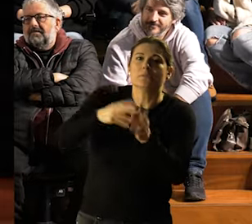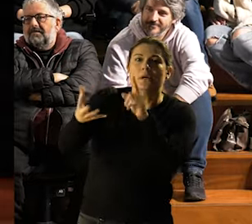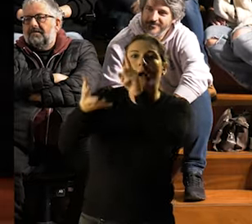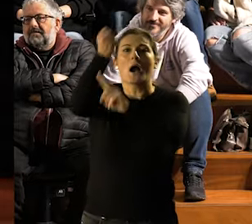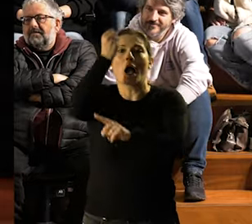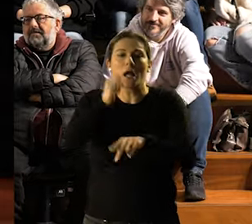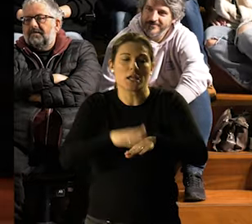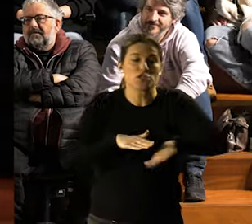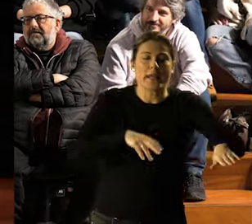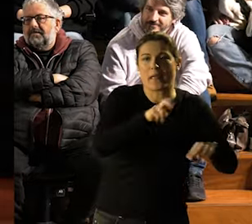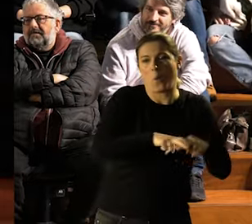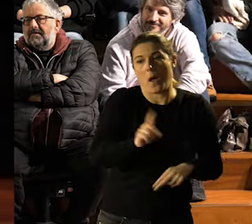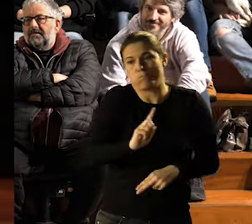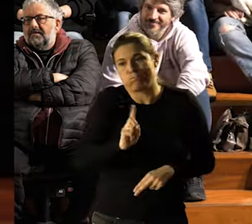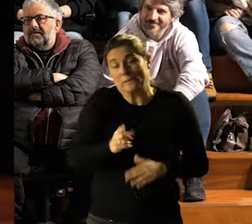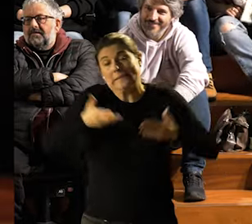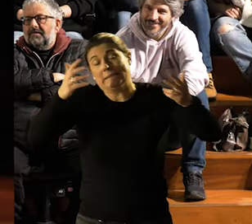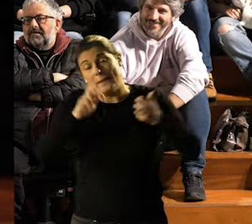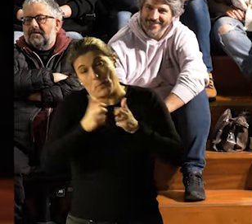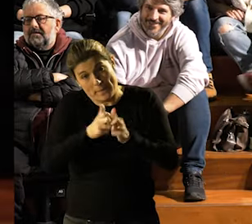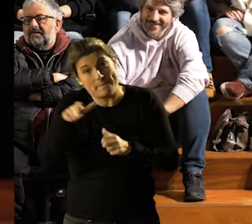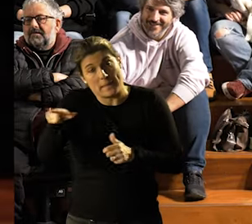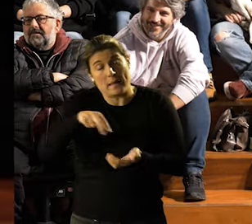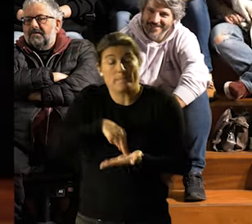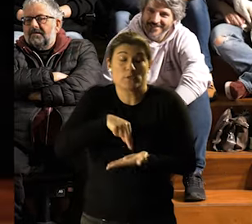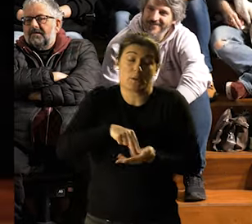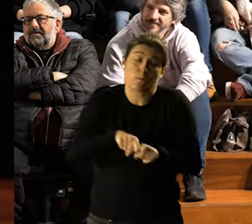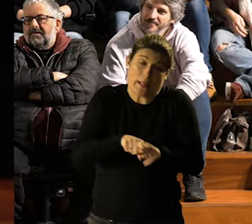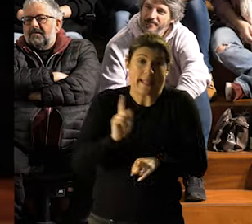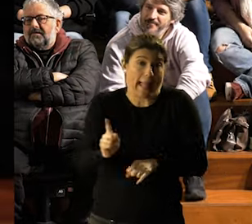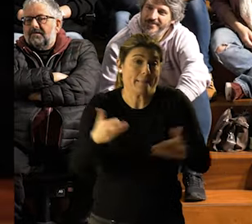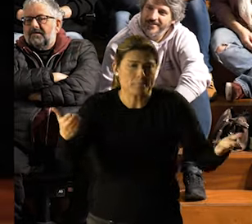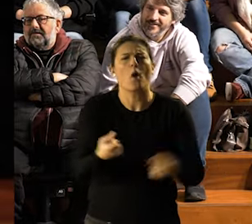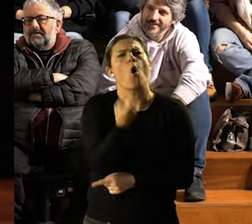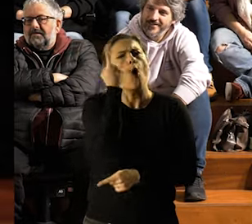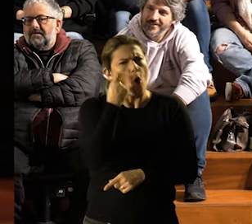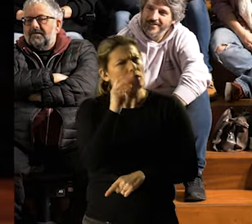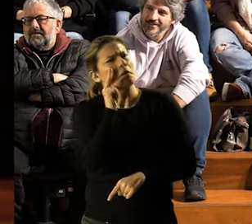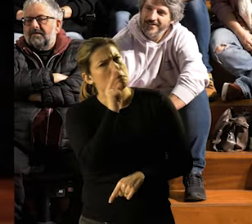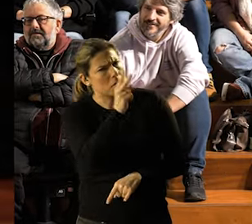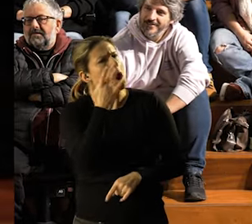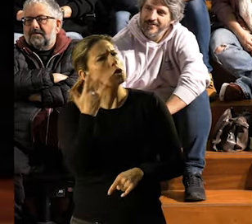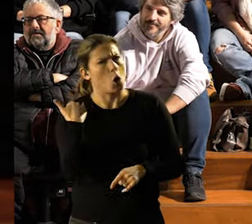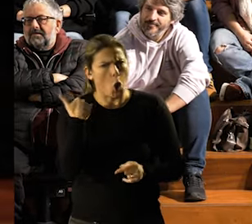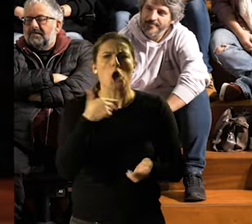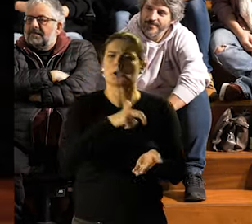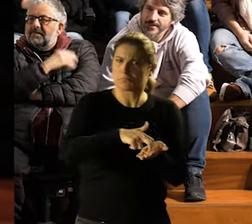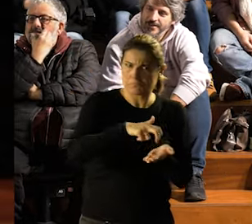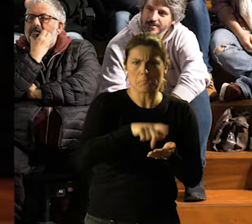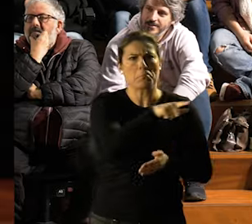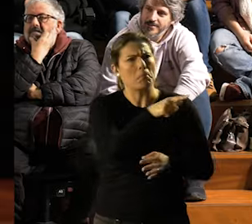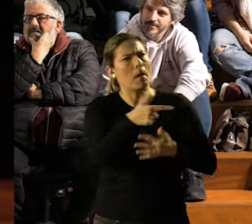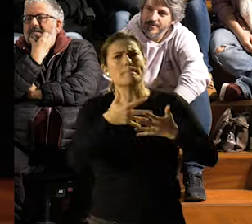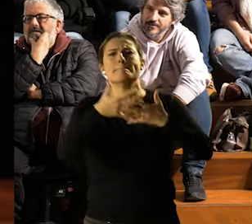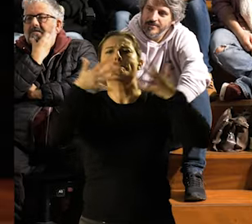legado da esquerda esse que é o problema de fundo desta desta posição política mas ontem com o António Costa sair à Rua foi celebrada